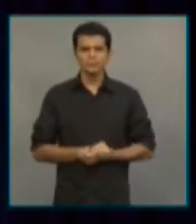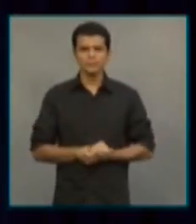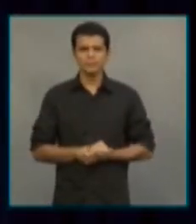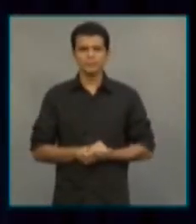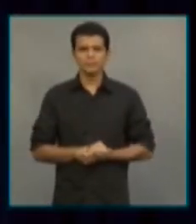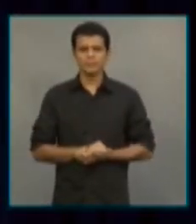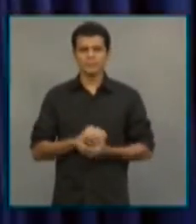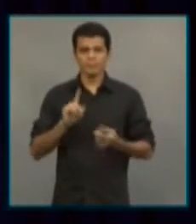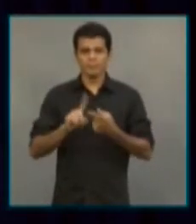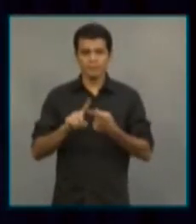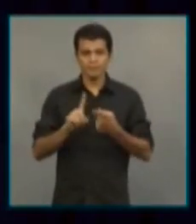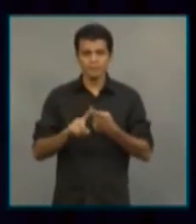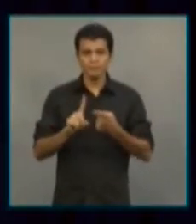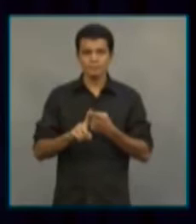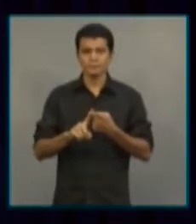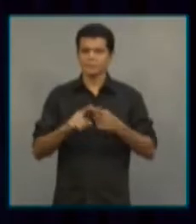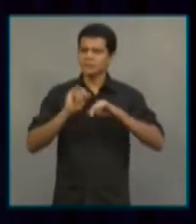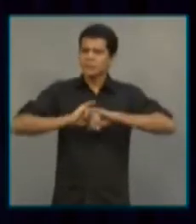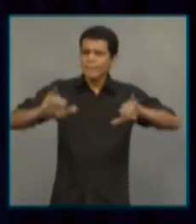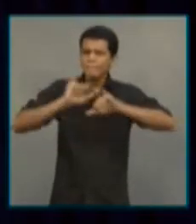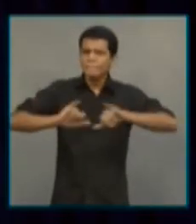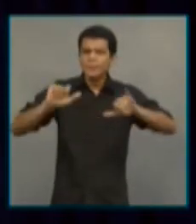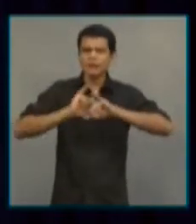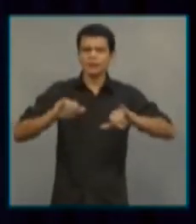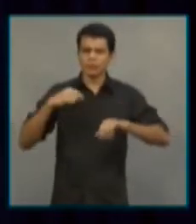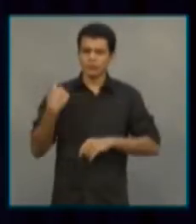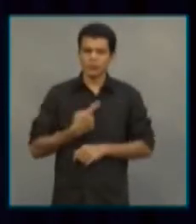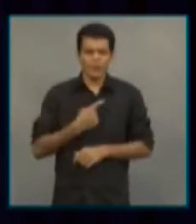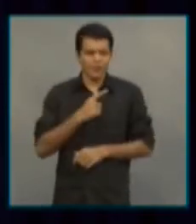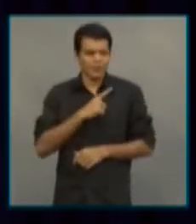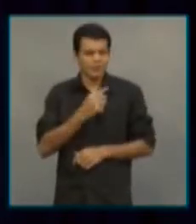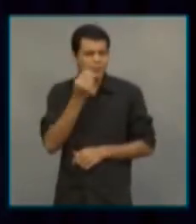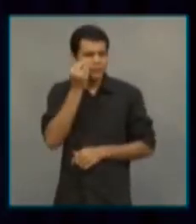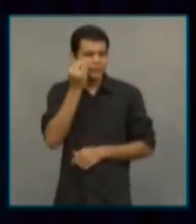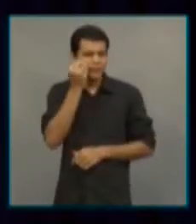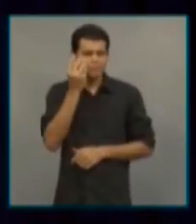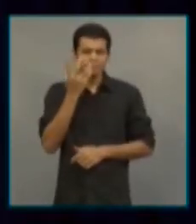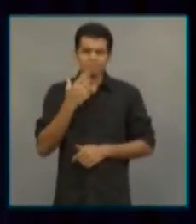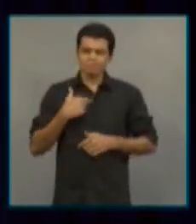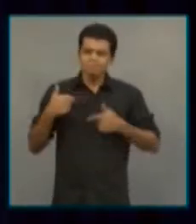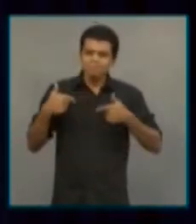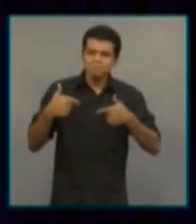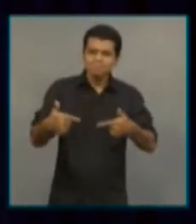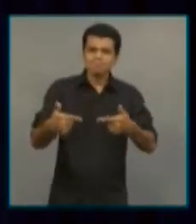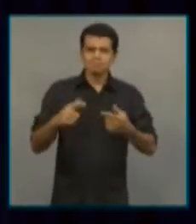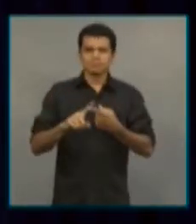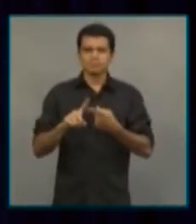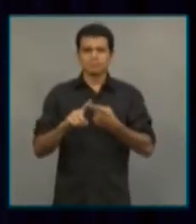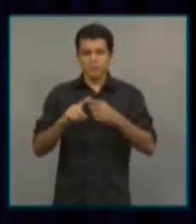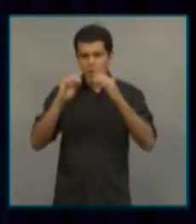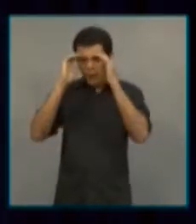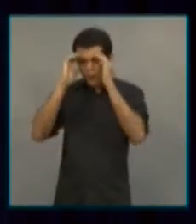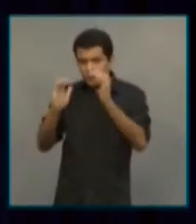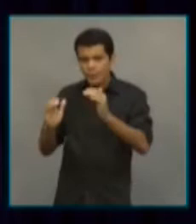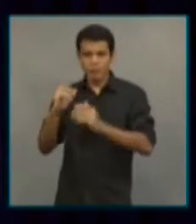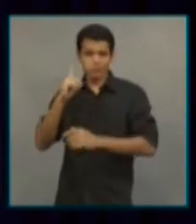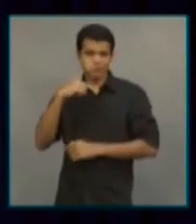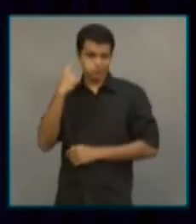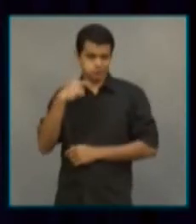Uma campanha que tentamos fazer desde o início, respeitando a advocacia. Uma